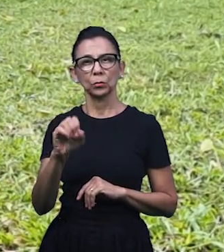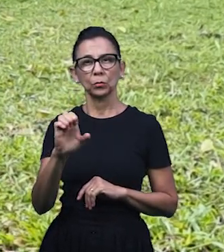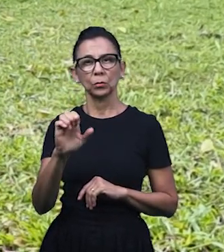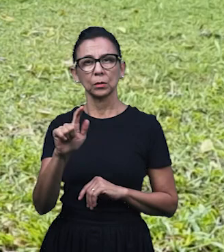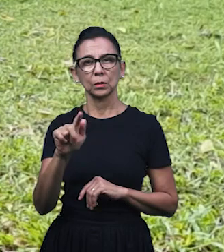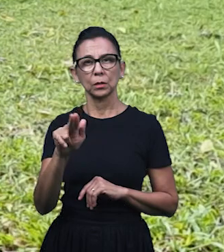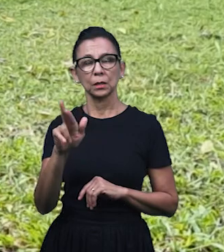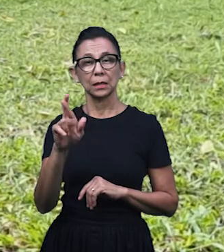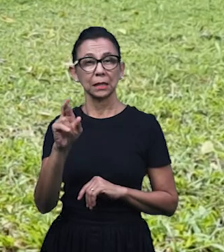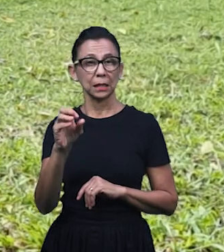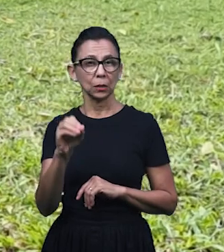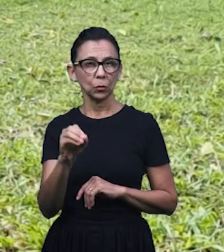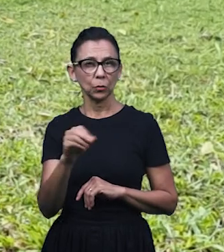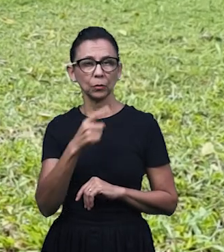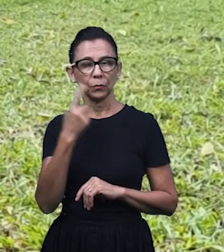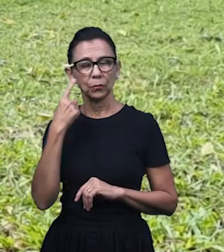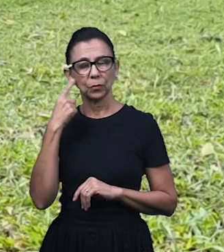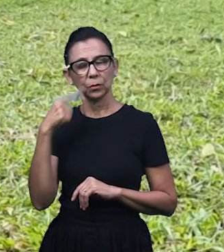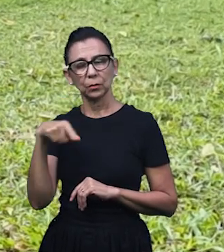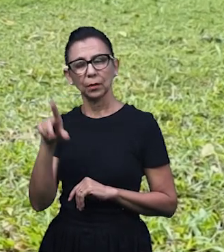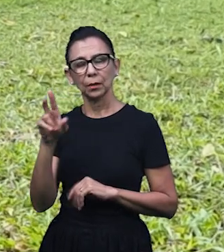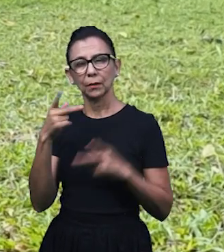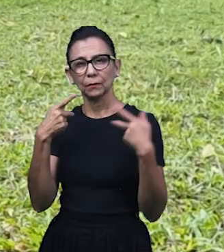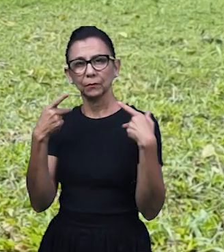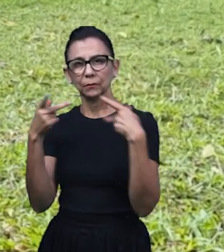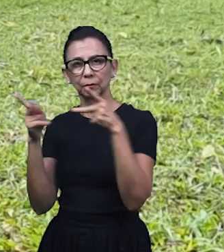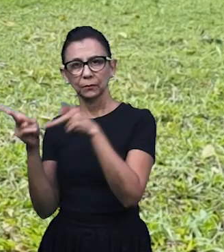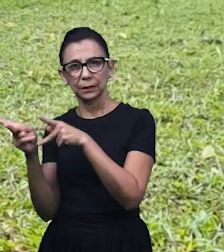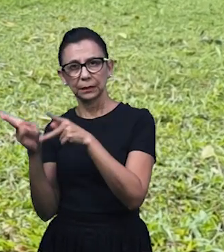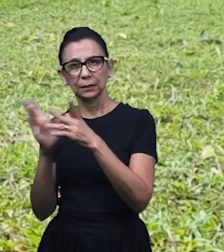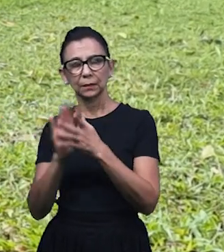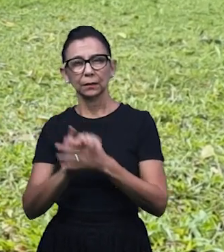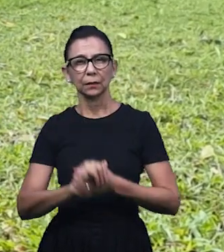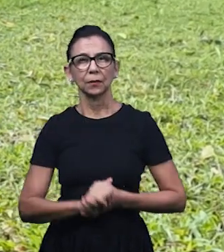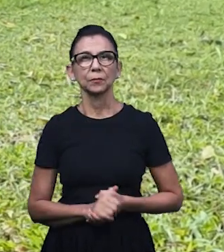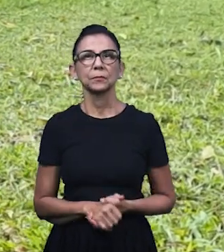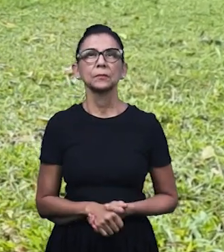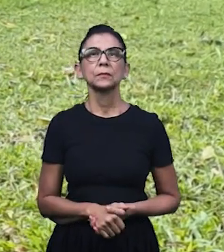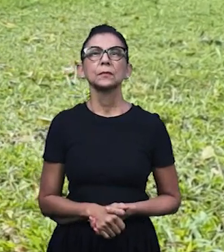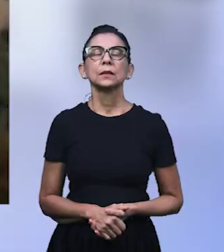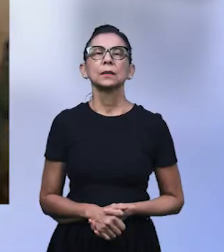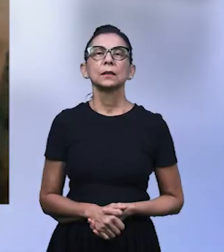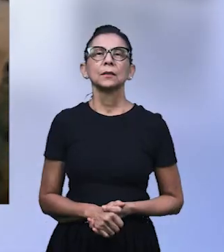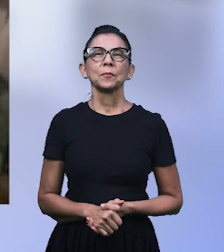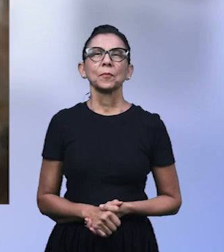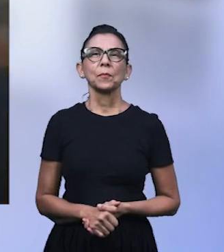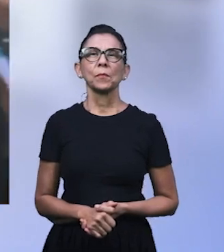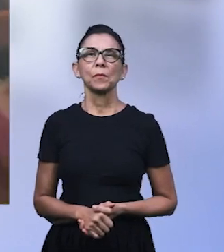inclusive, no finzinho de uma vigília de oração que estava sendo transmitida para o mundo todo. Vê só.